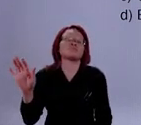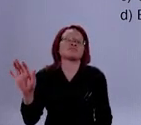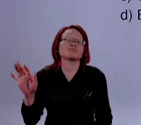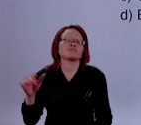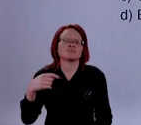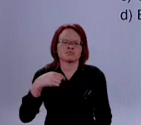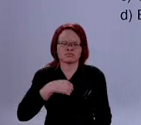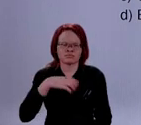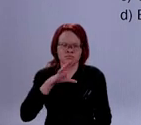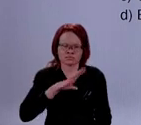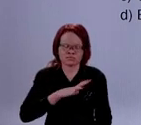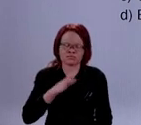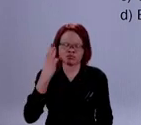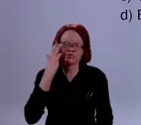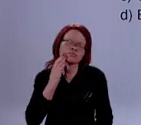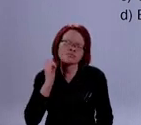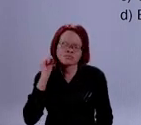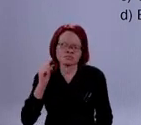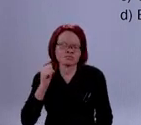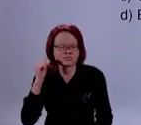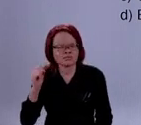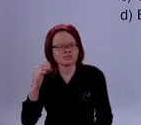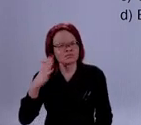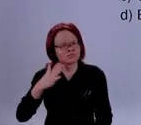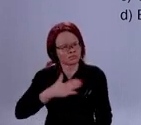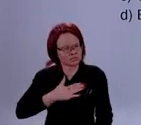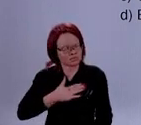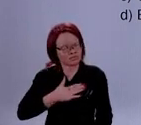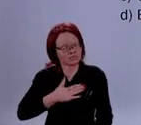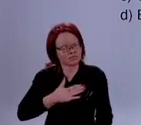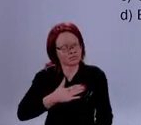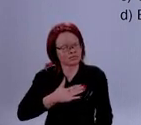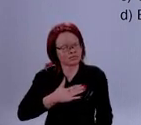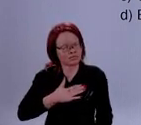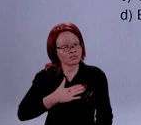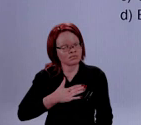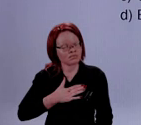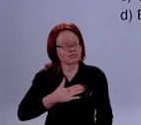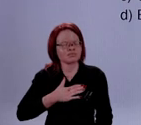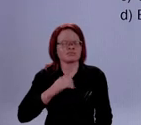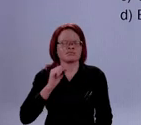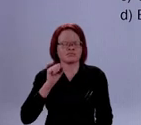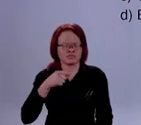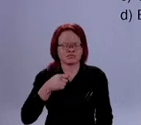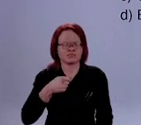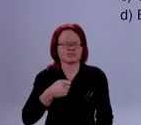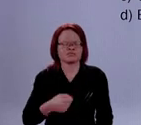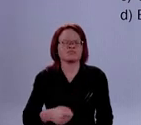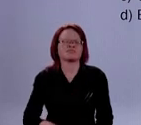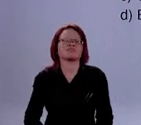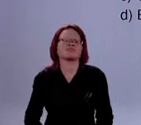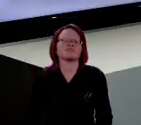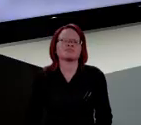de eu tenho uma avó avó é minha